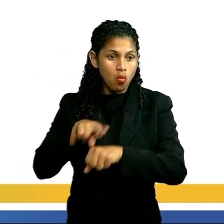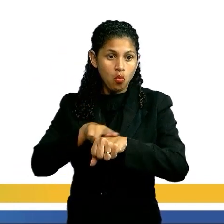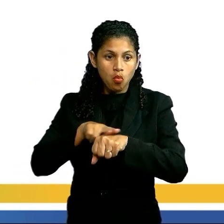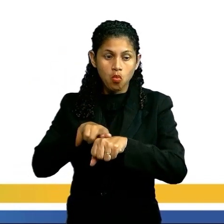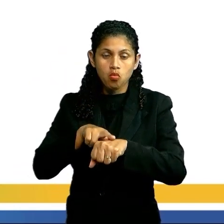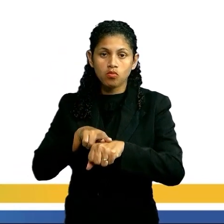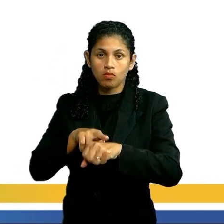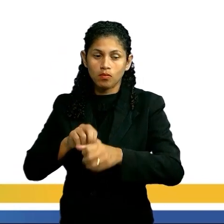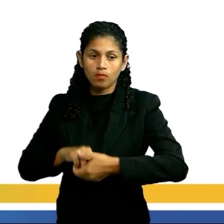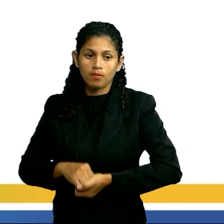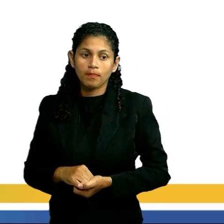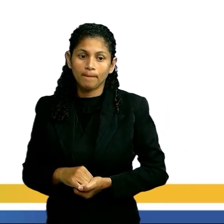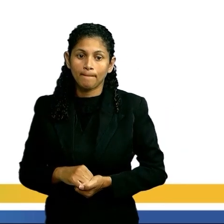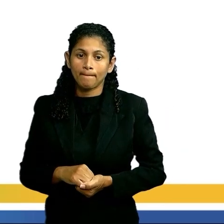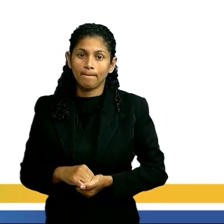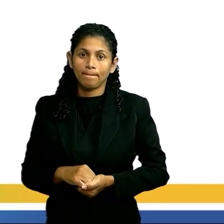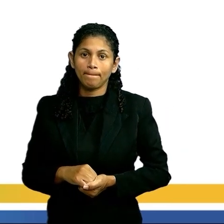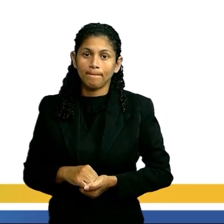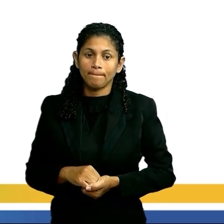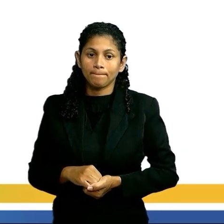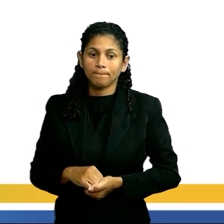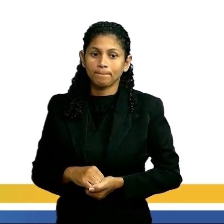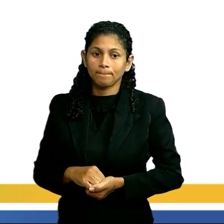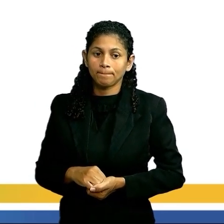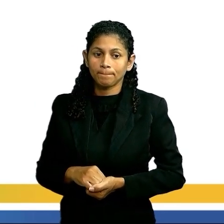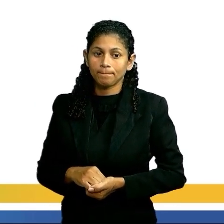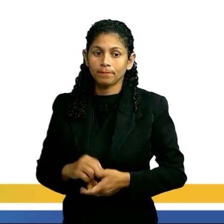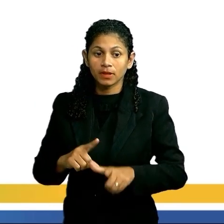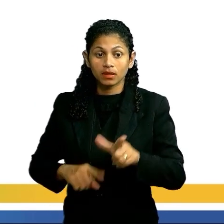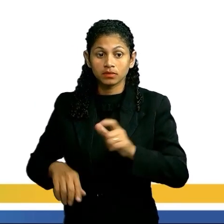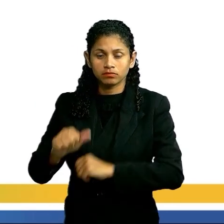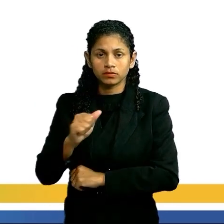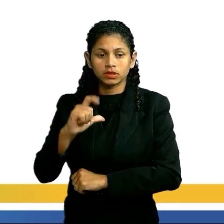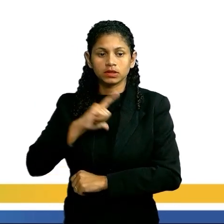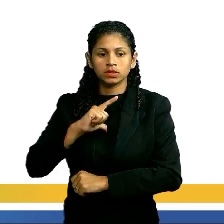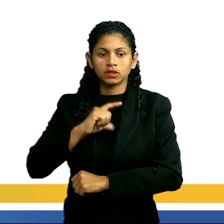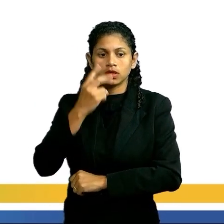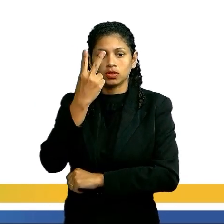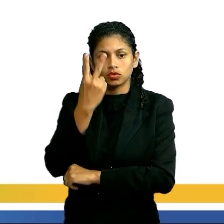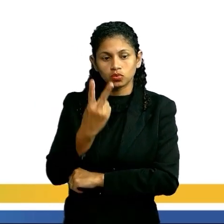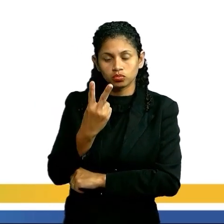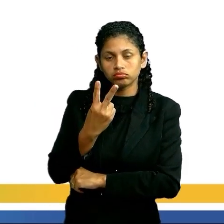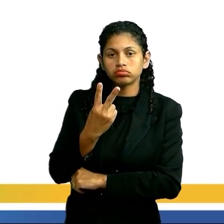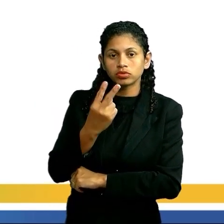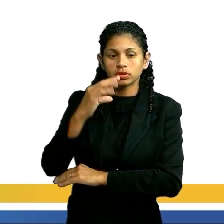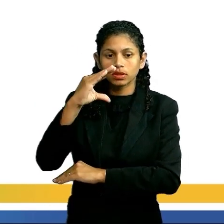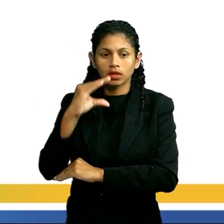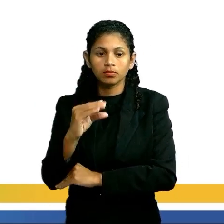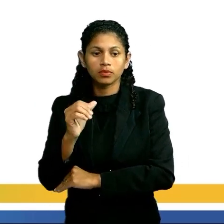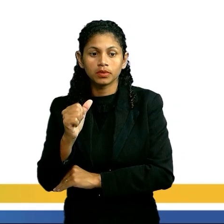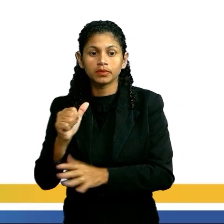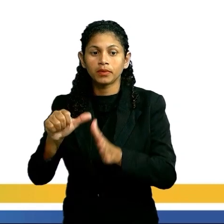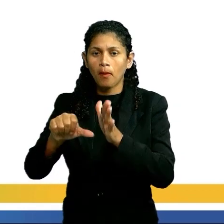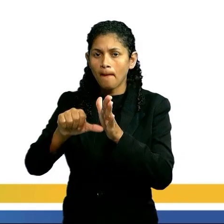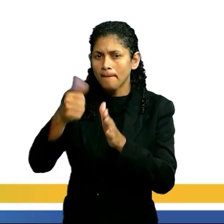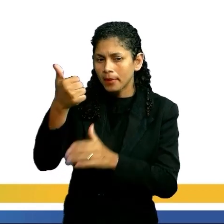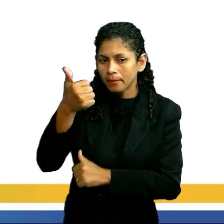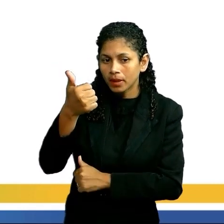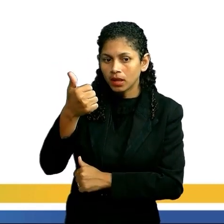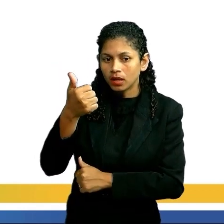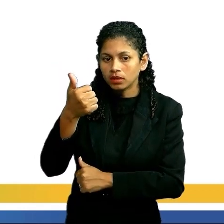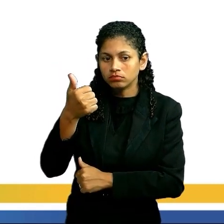como queira. Então, a alternativa A diz, eu tenho 2 carbonos primários. Já sabemos que não é, nós só temos